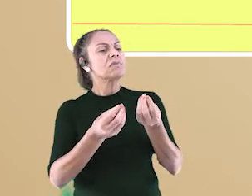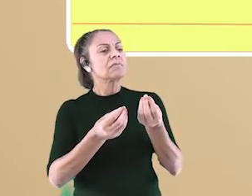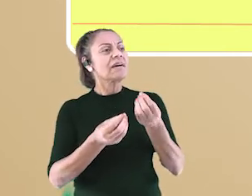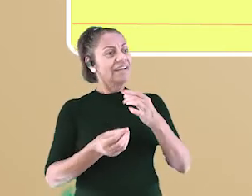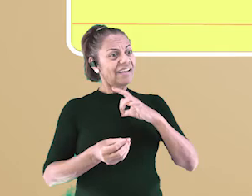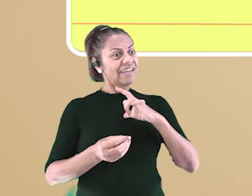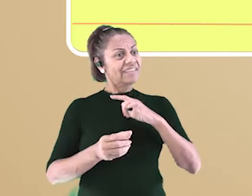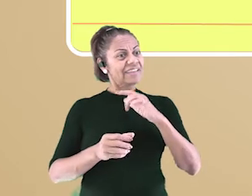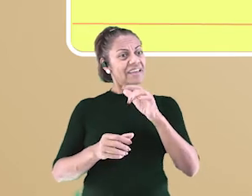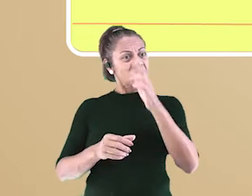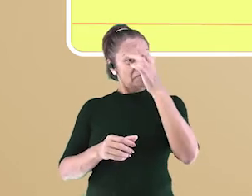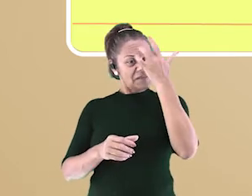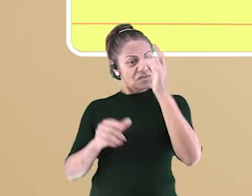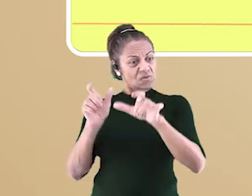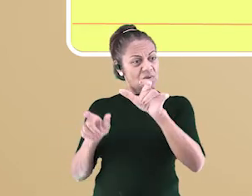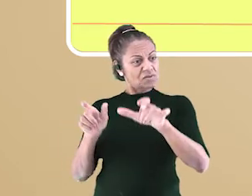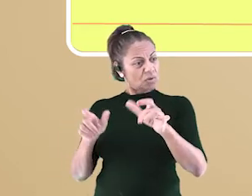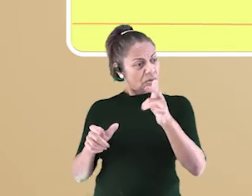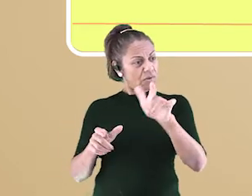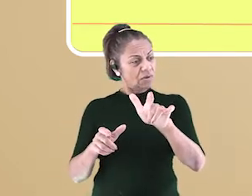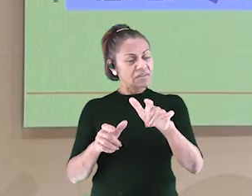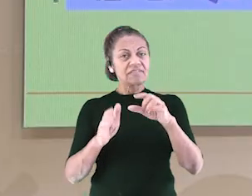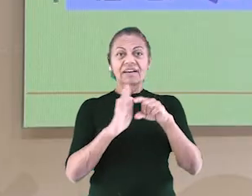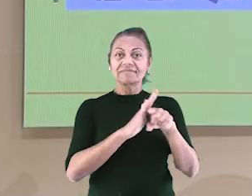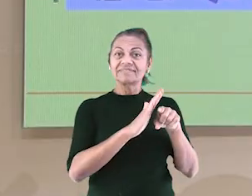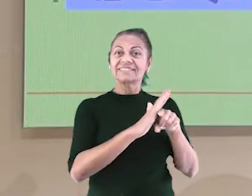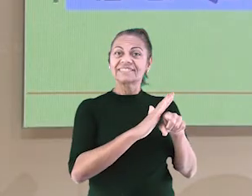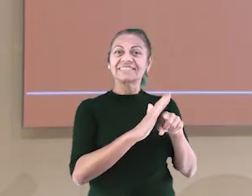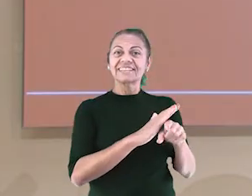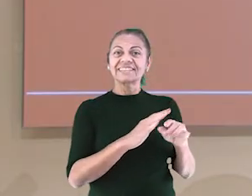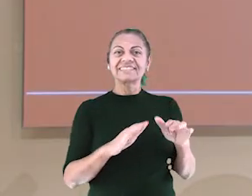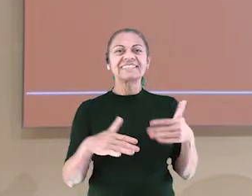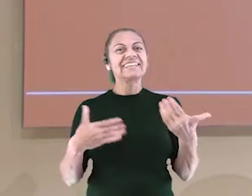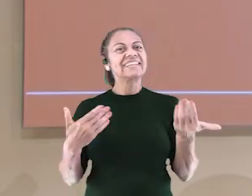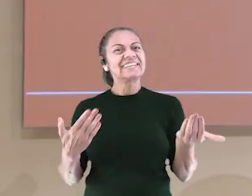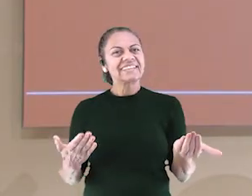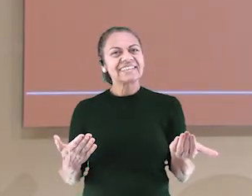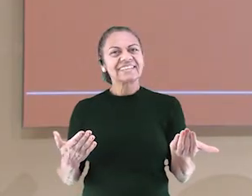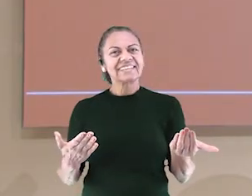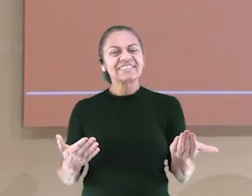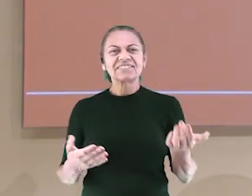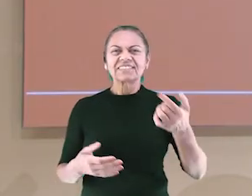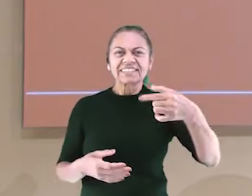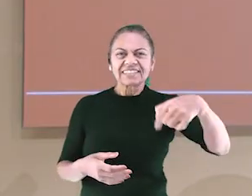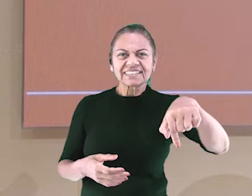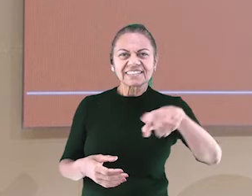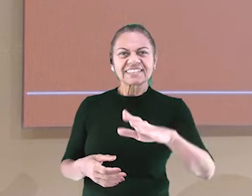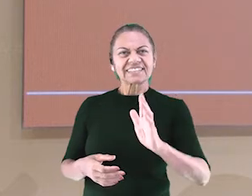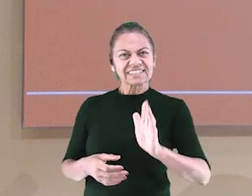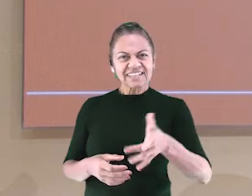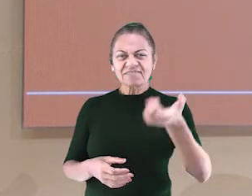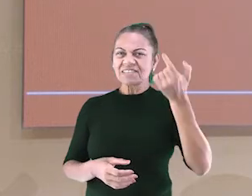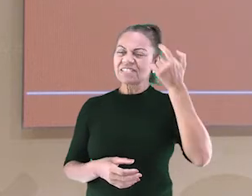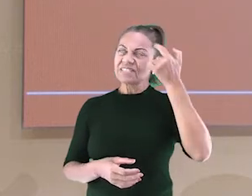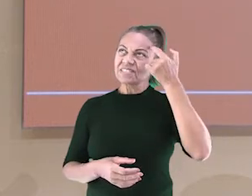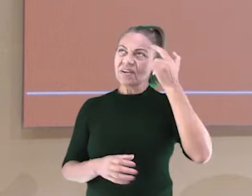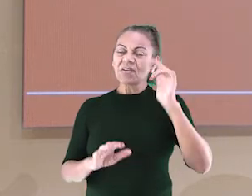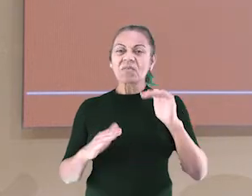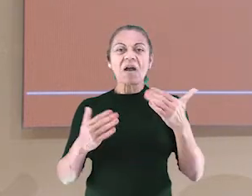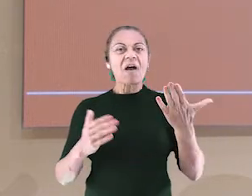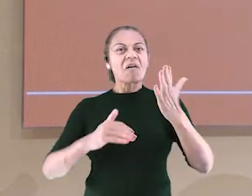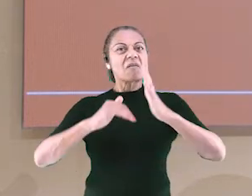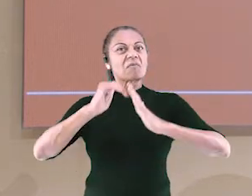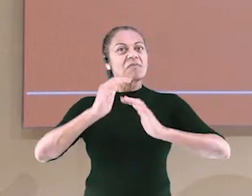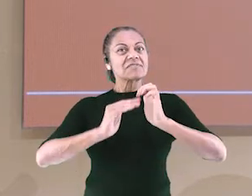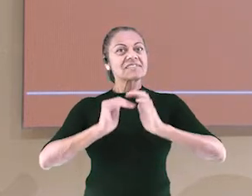esse trabalho envolve outras pessoas. E aí, que tal? Você já parou para pensar qual